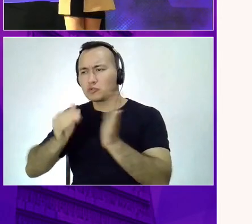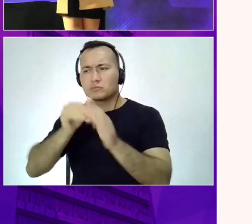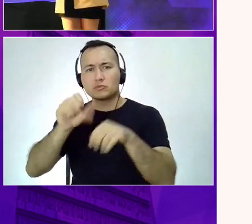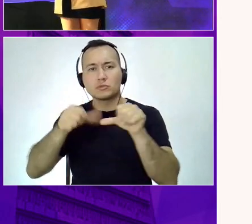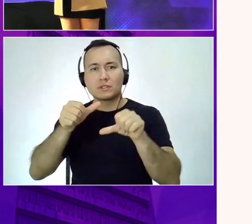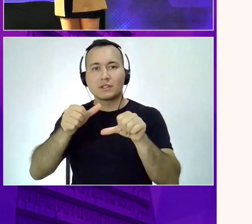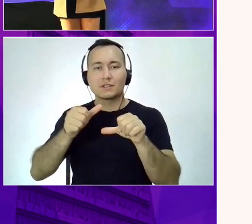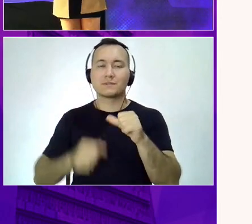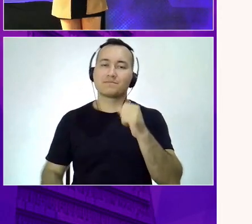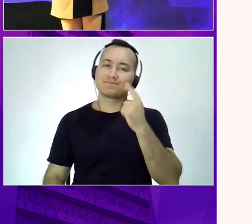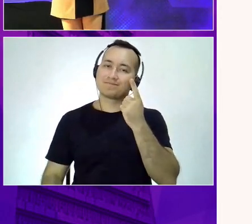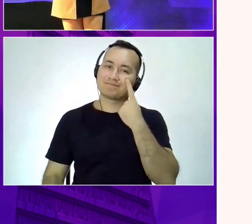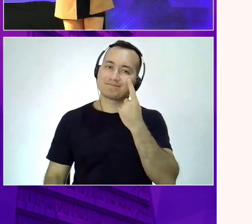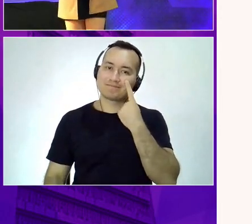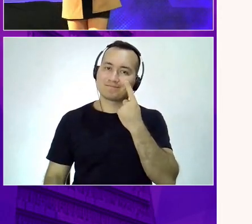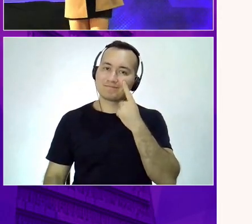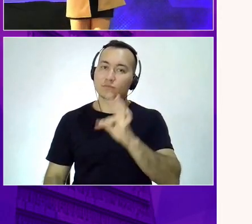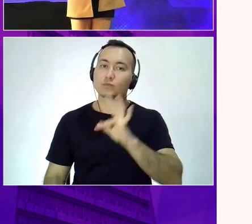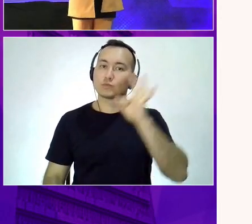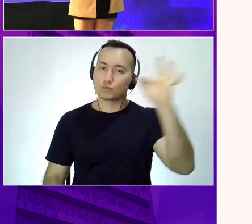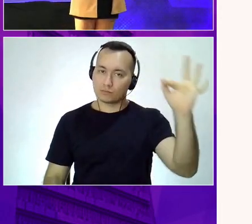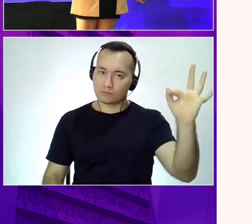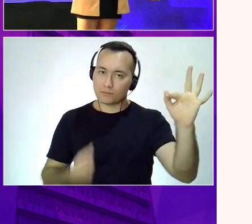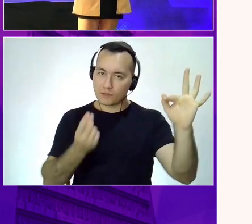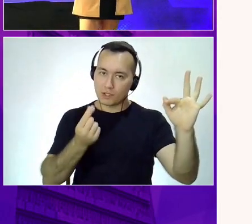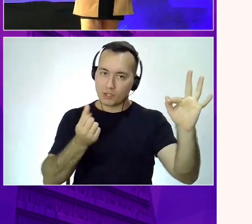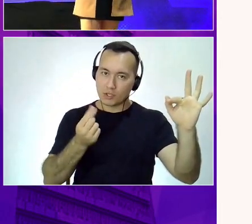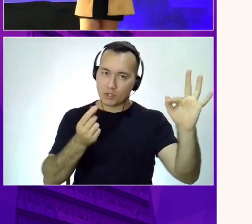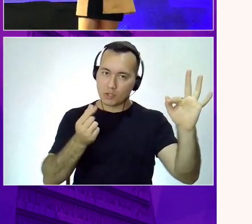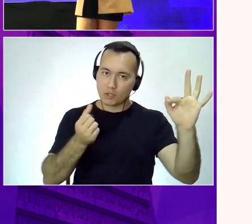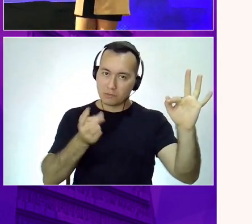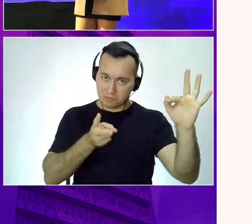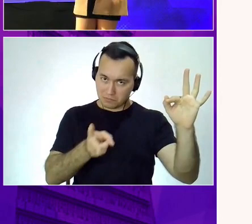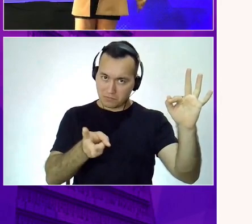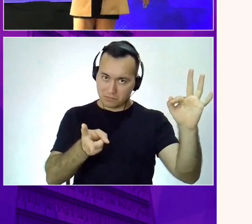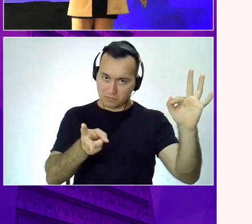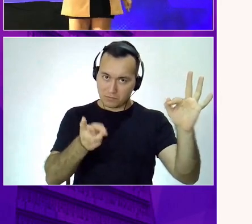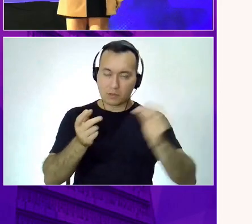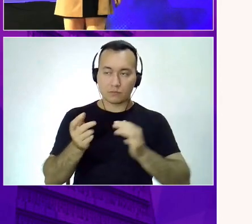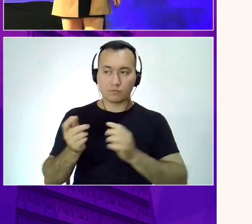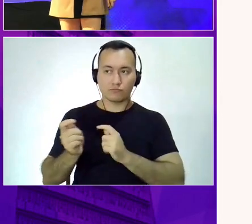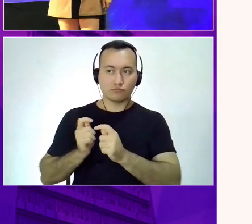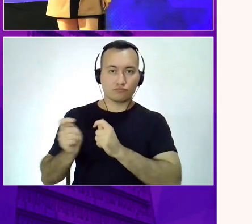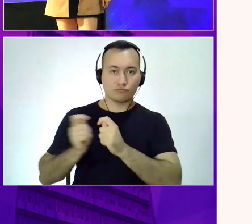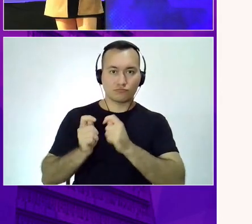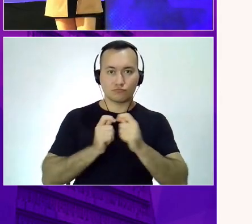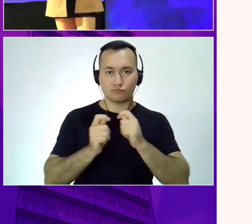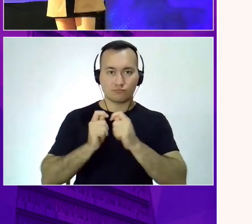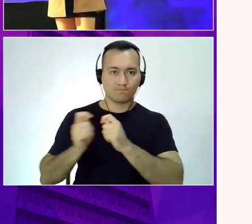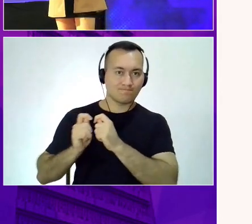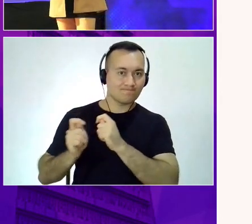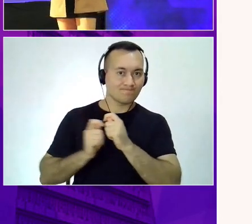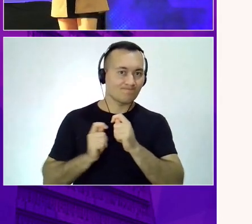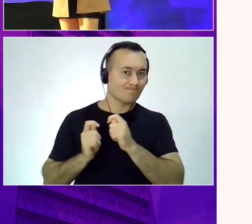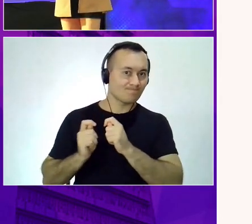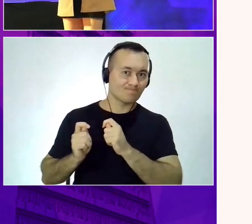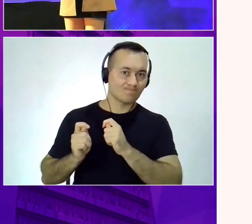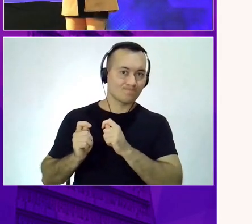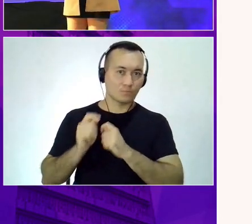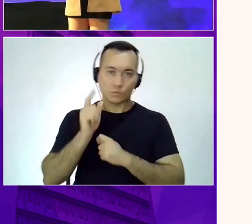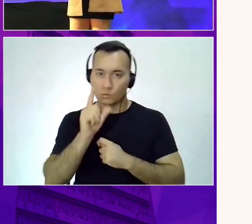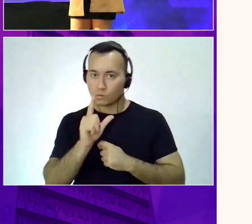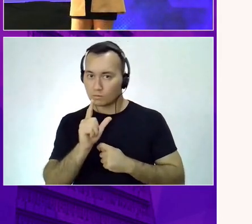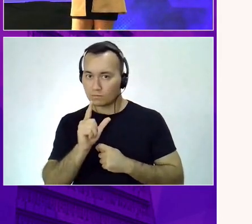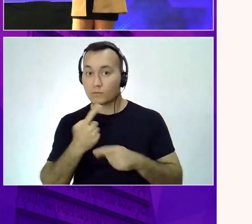tem que trocar tudo, tem que colocar coisa moderna em tudo. Como que eu dou sustentação para isso? Isso é uma questão que a gente sempre